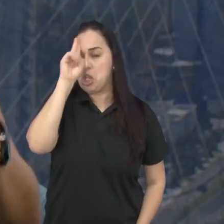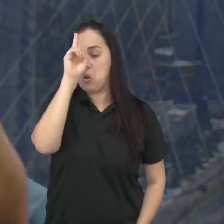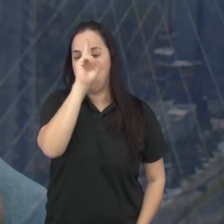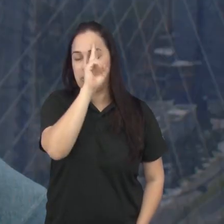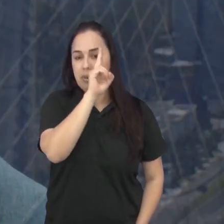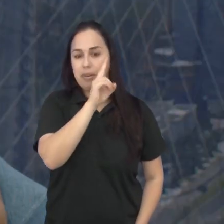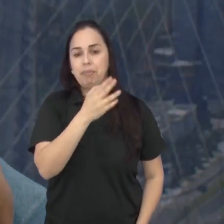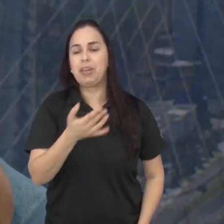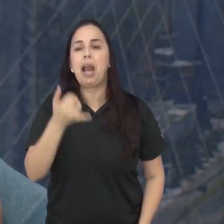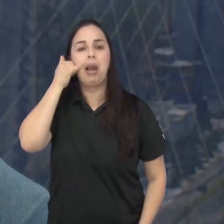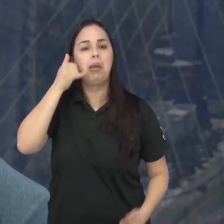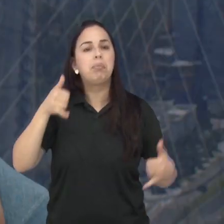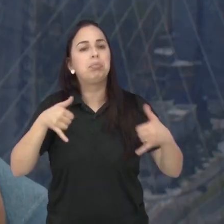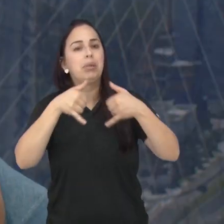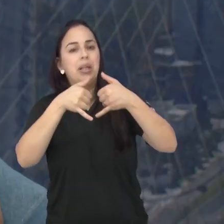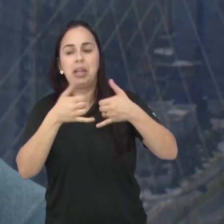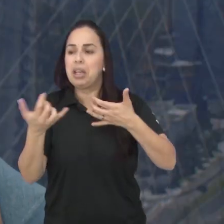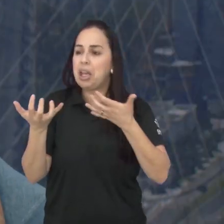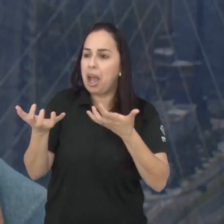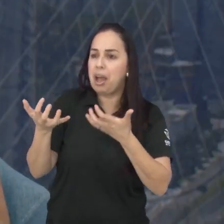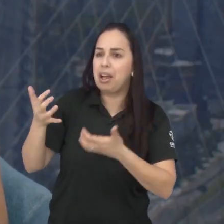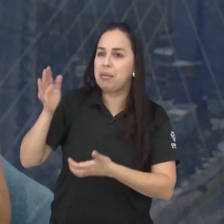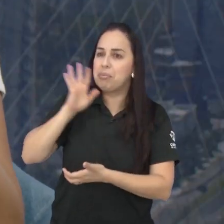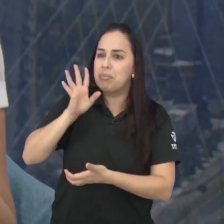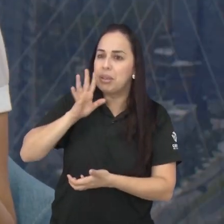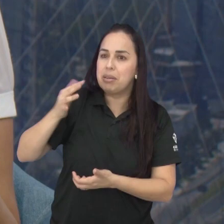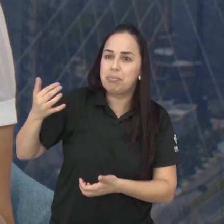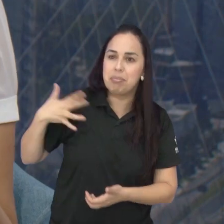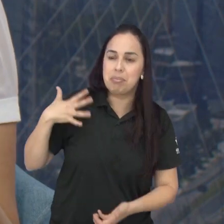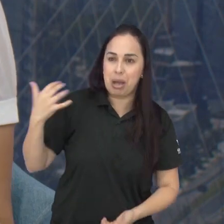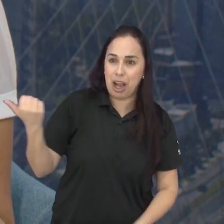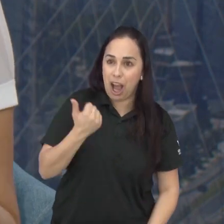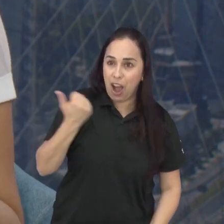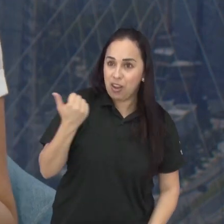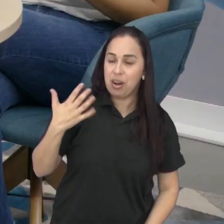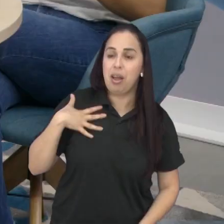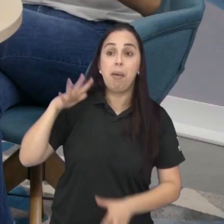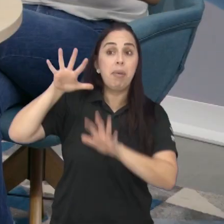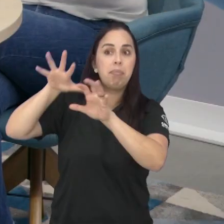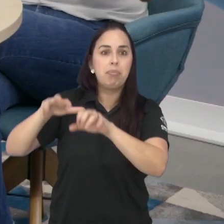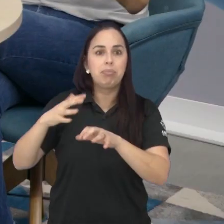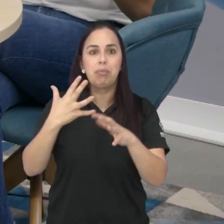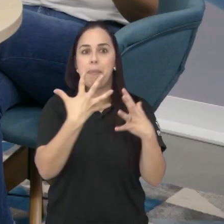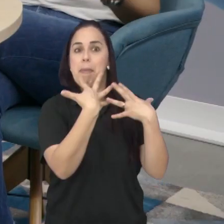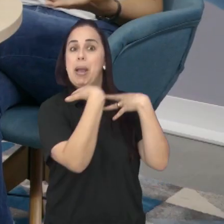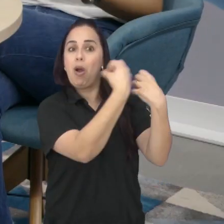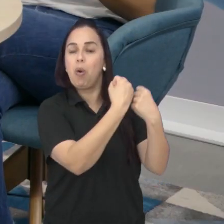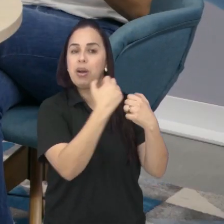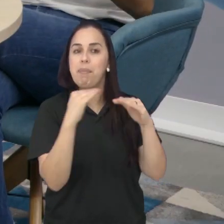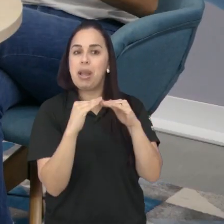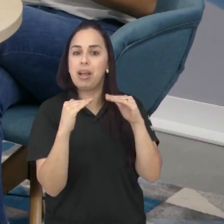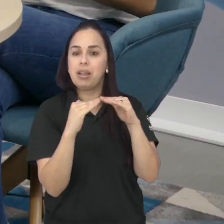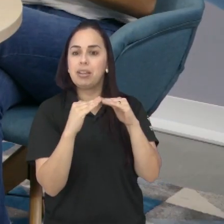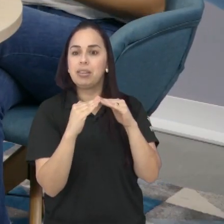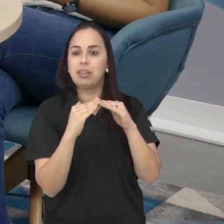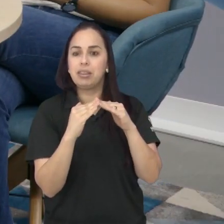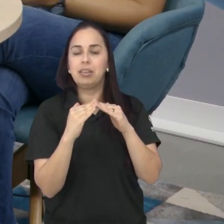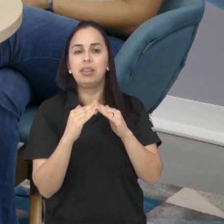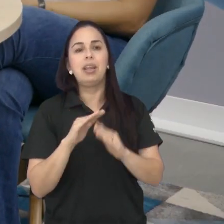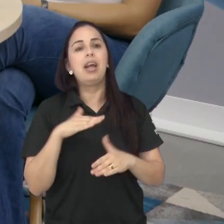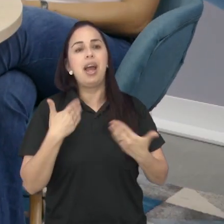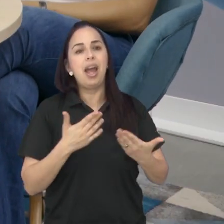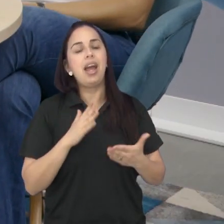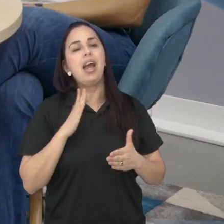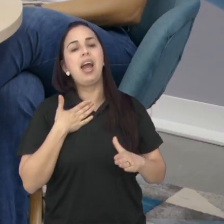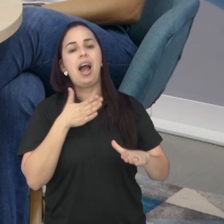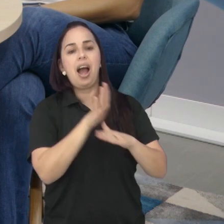pé. Pô, Lid, que legal, quer uma carona? E ela me pegou em casa, porque para ela não é, né? É sobre isso que a